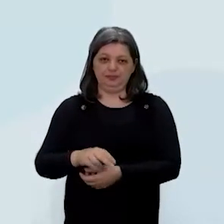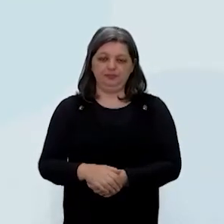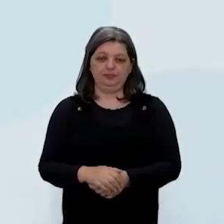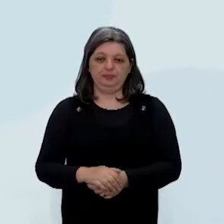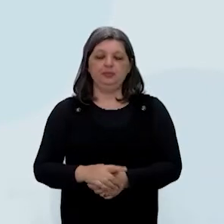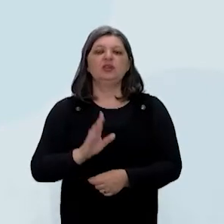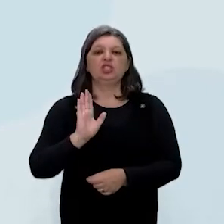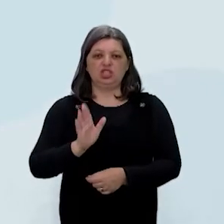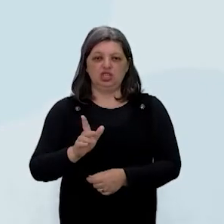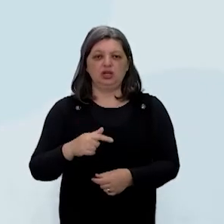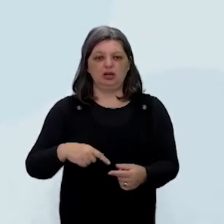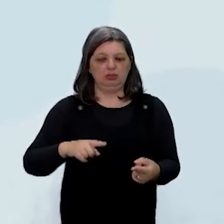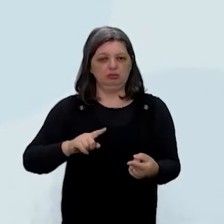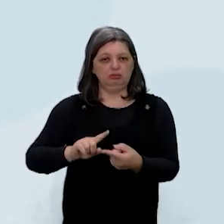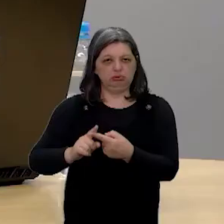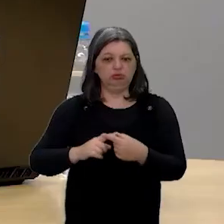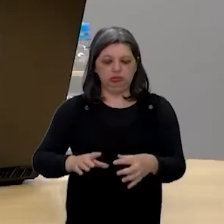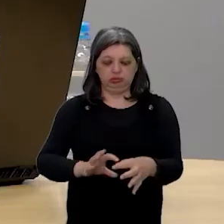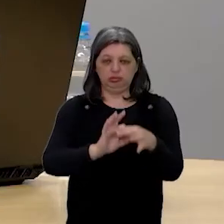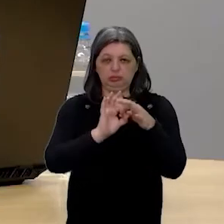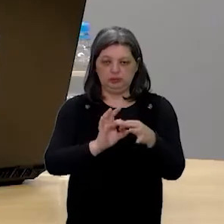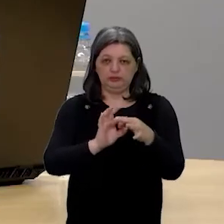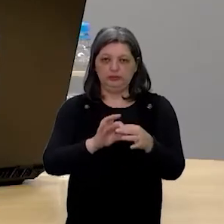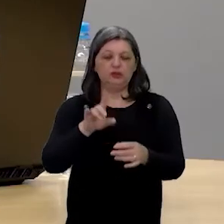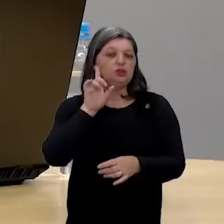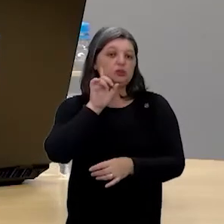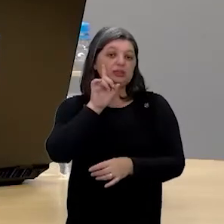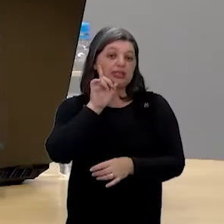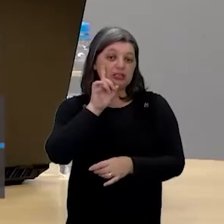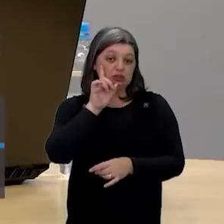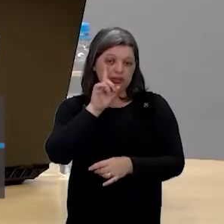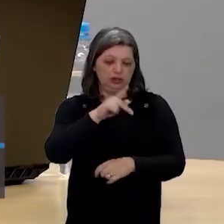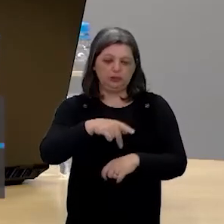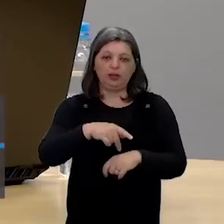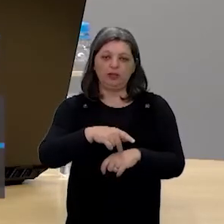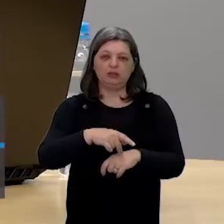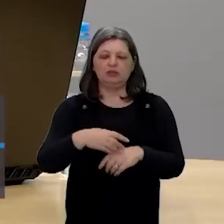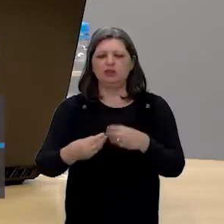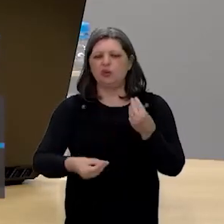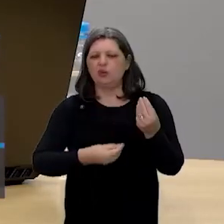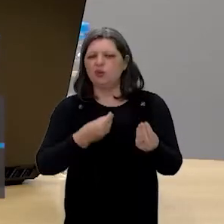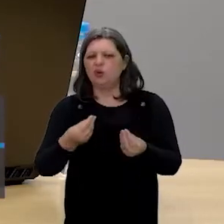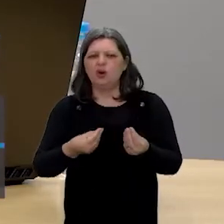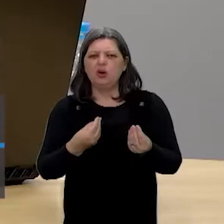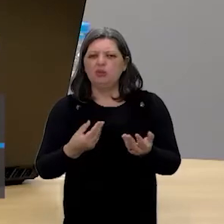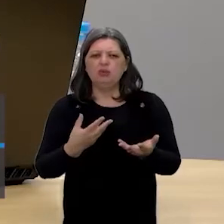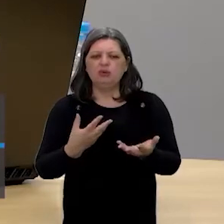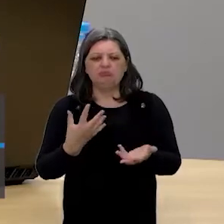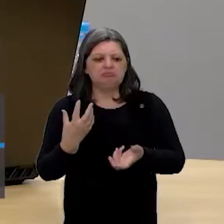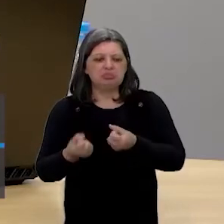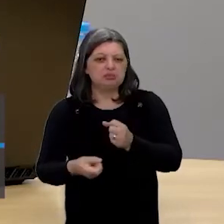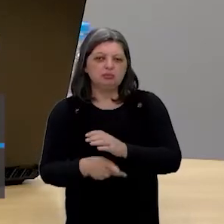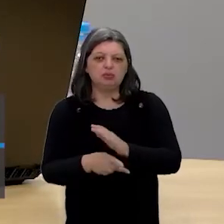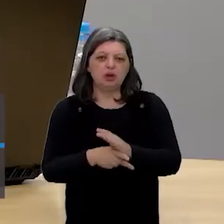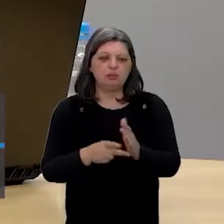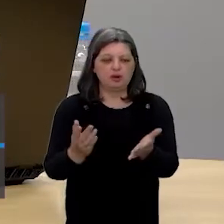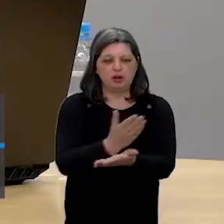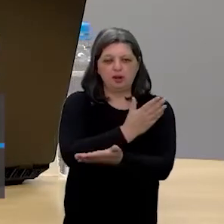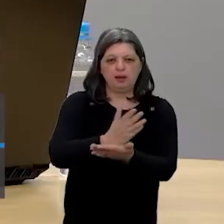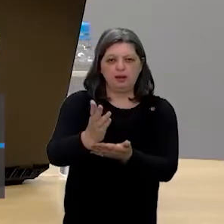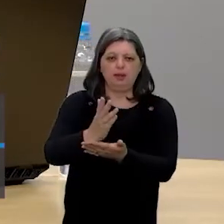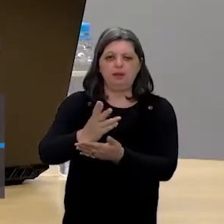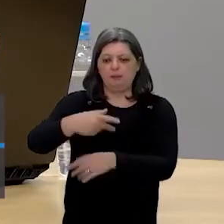aos Estados Unidos. E como é que se deu essa adesão desses países de um lado ou